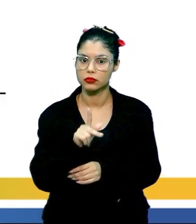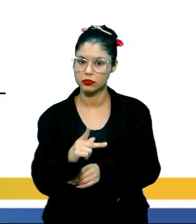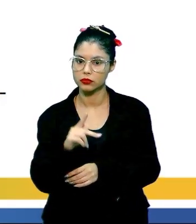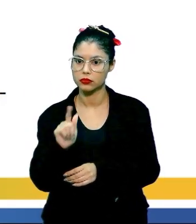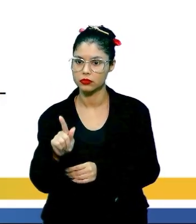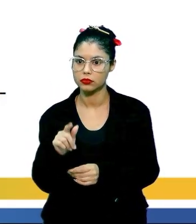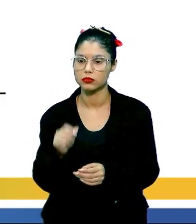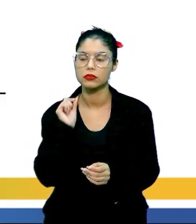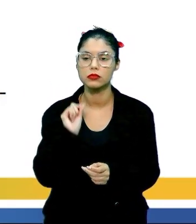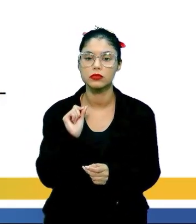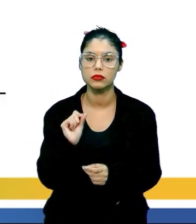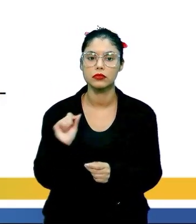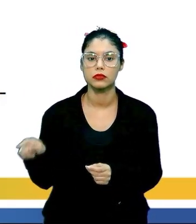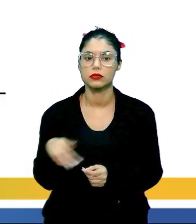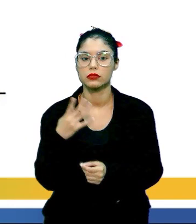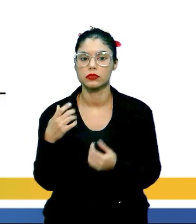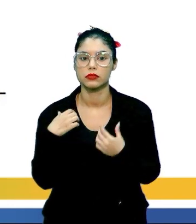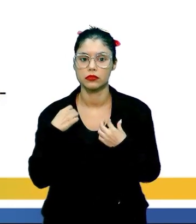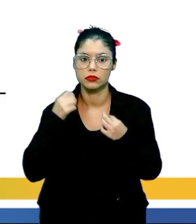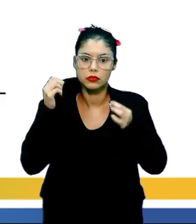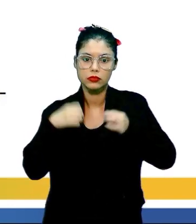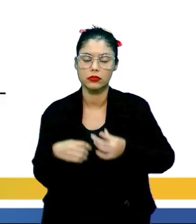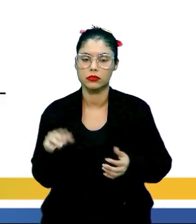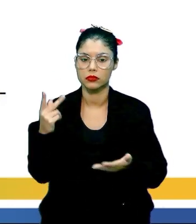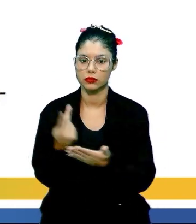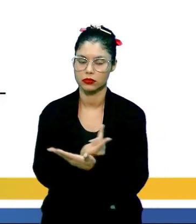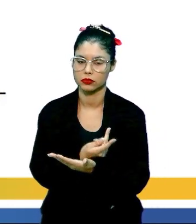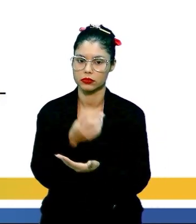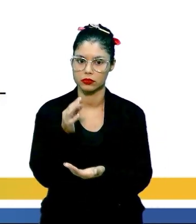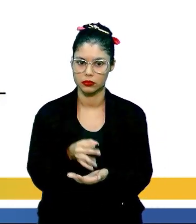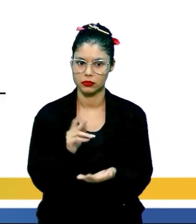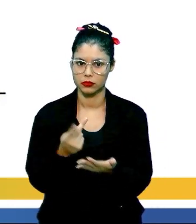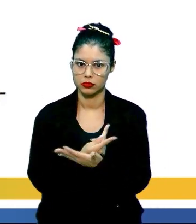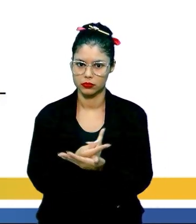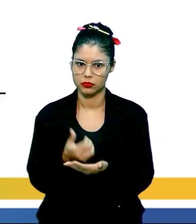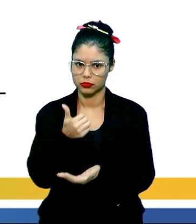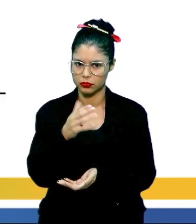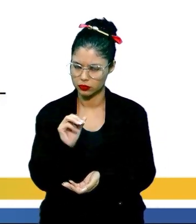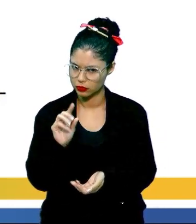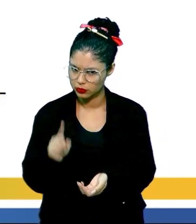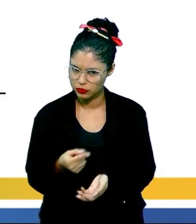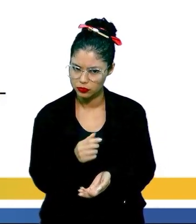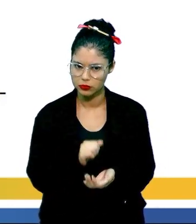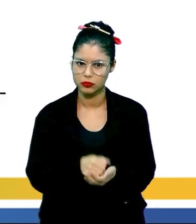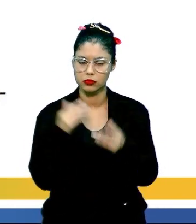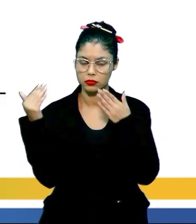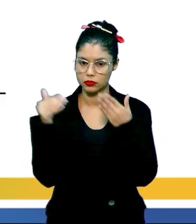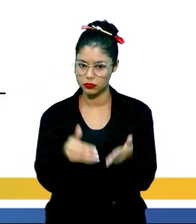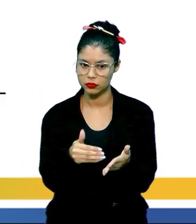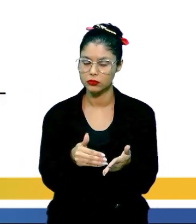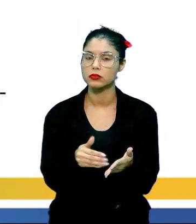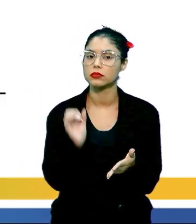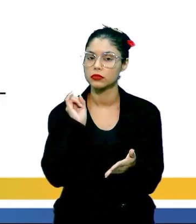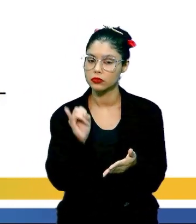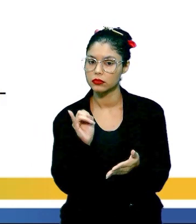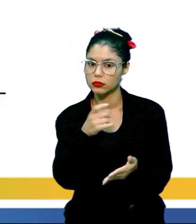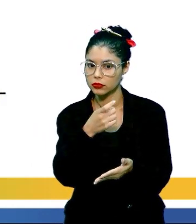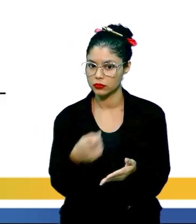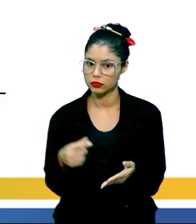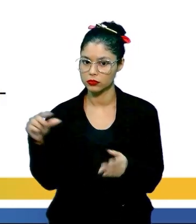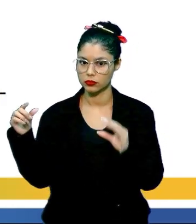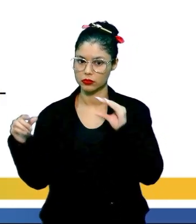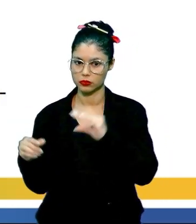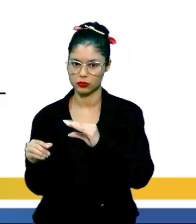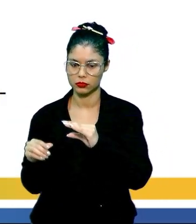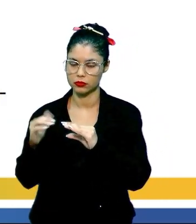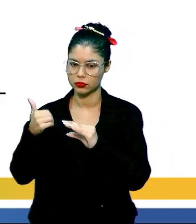e então ele quer a capacidade desse tanque. É certo ou errado que é 10.000 litros? O objetivo é verificar se x é menor do que